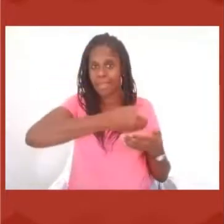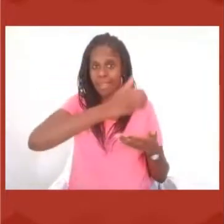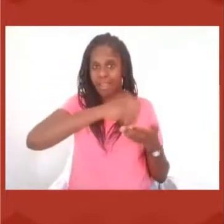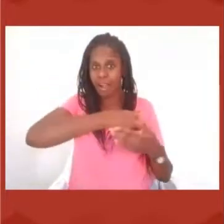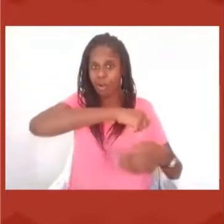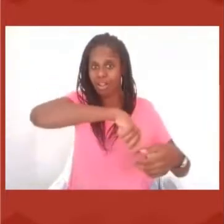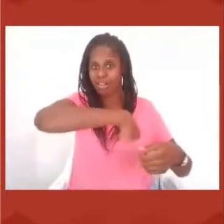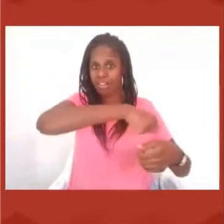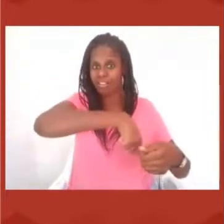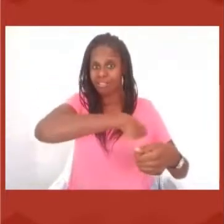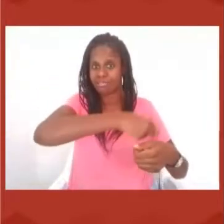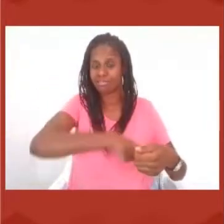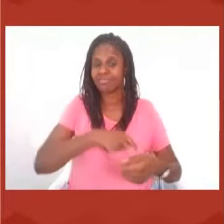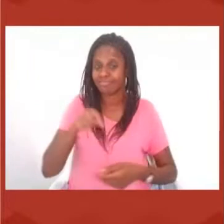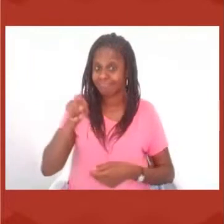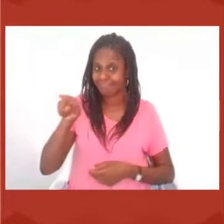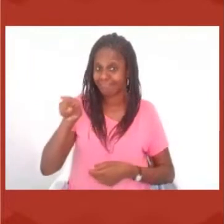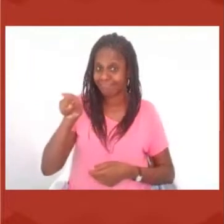Ótimo ponto.